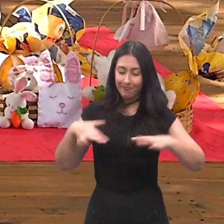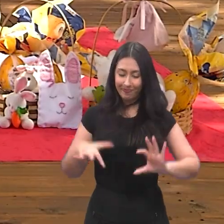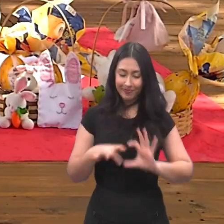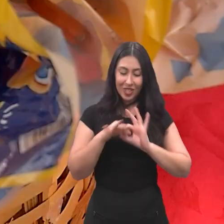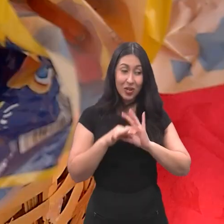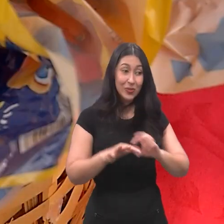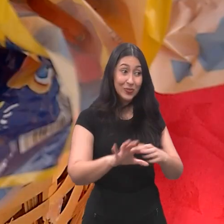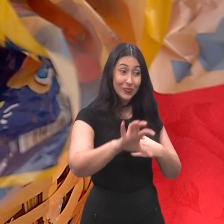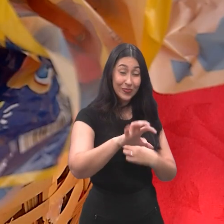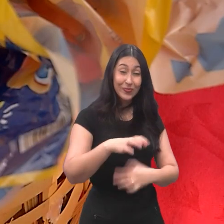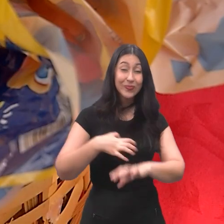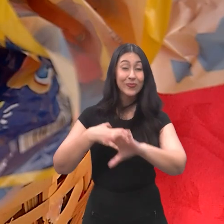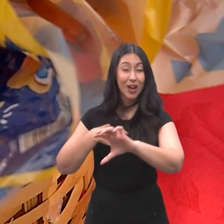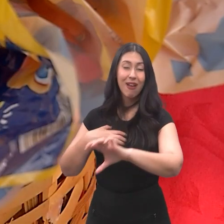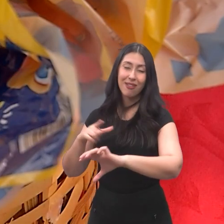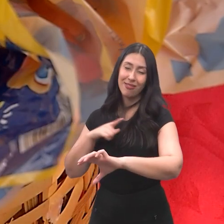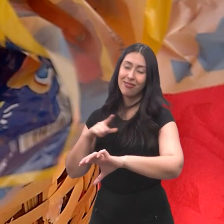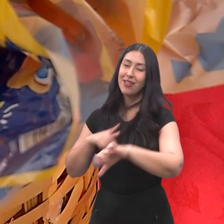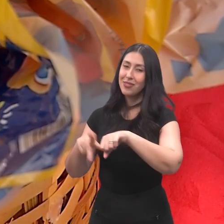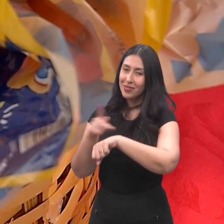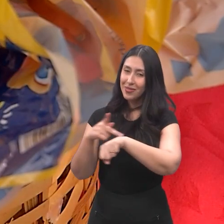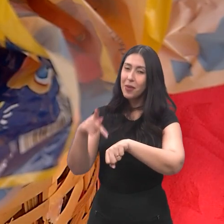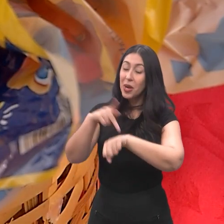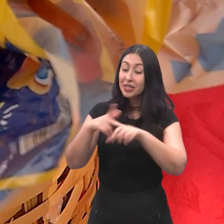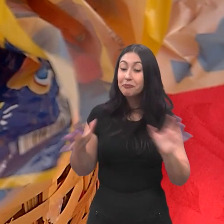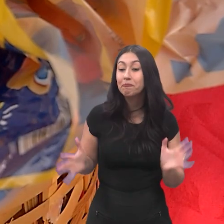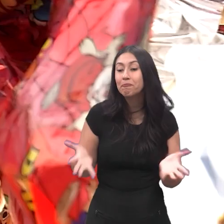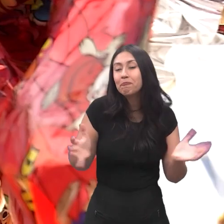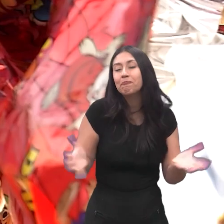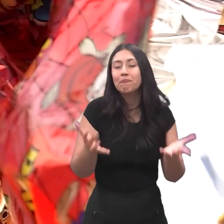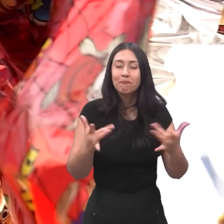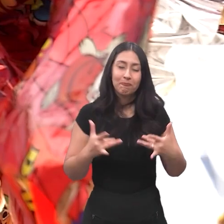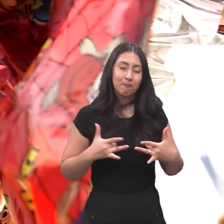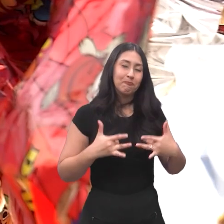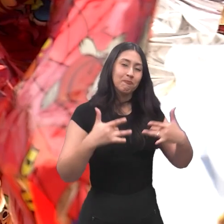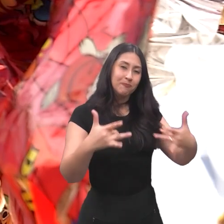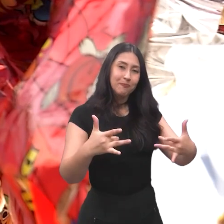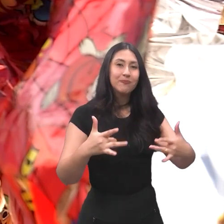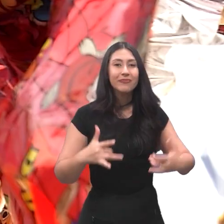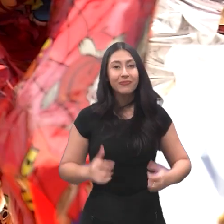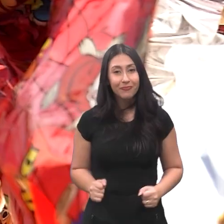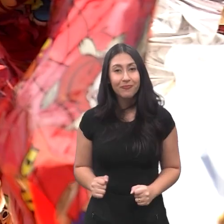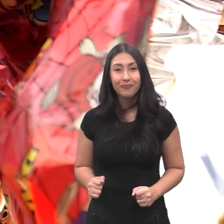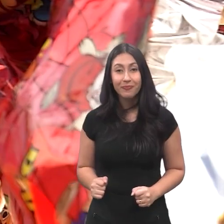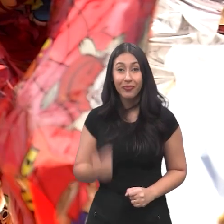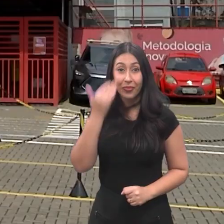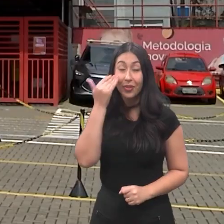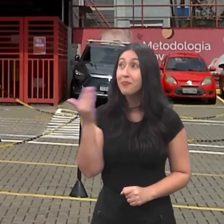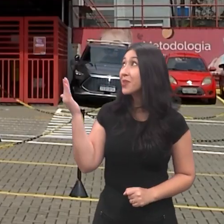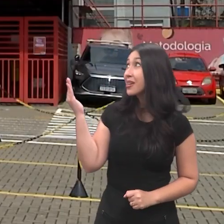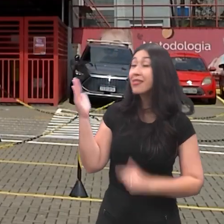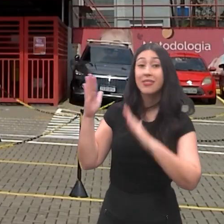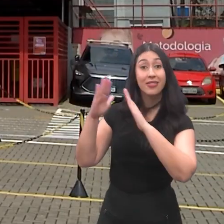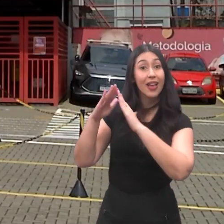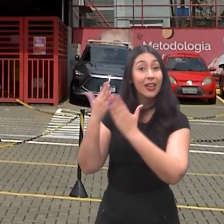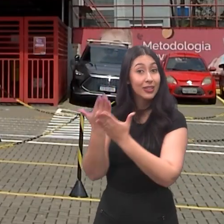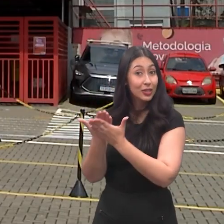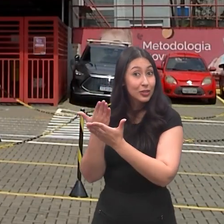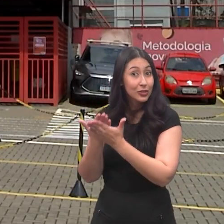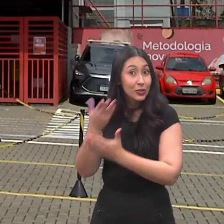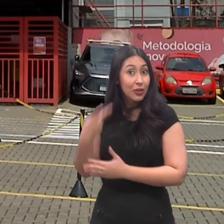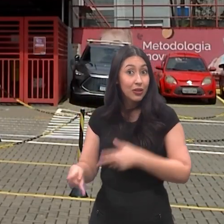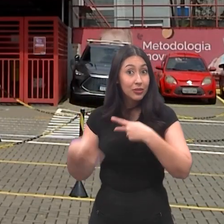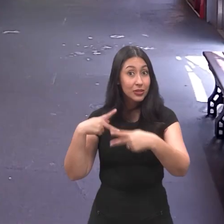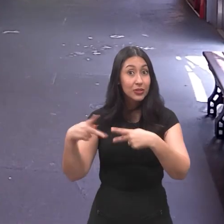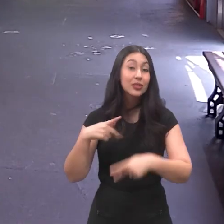espírito de união e empatia que a Páscoa carrega, inspirando a solidariedade em diversas comunidades. Essa escola de São José,